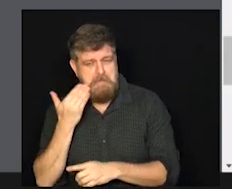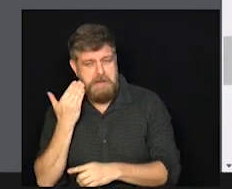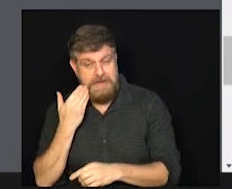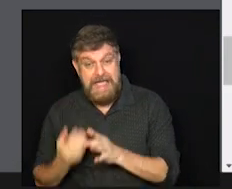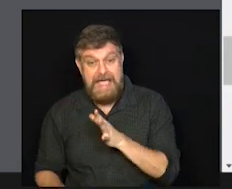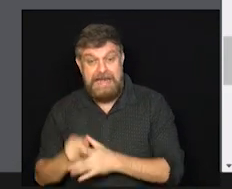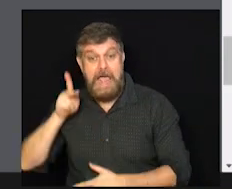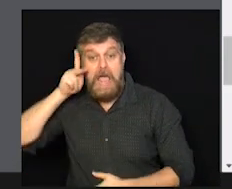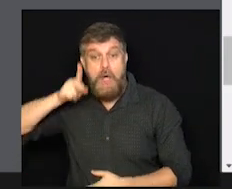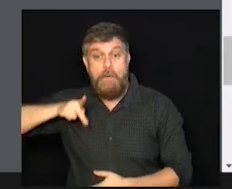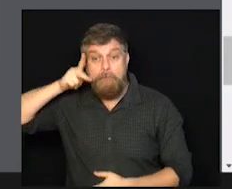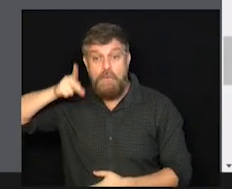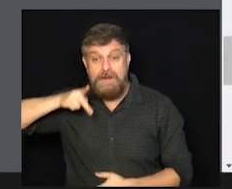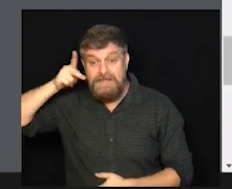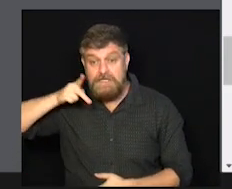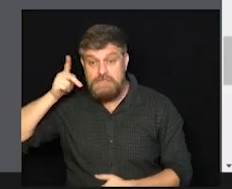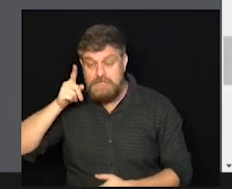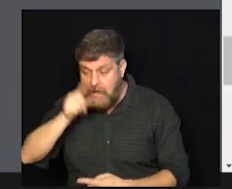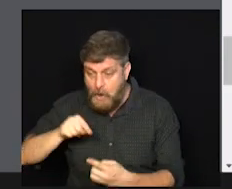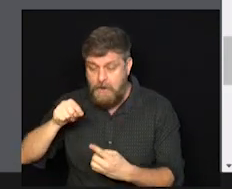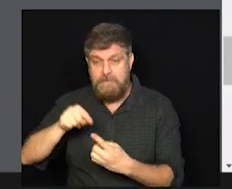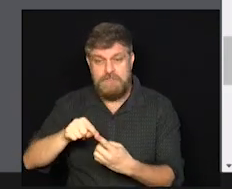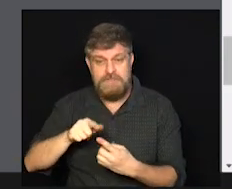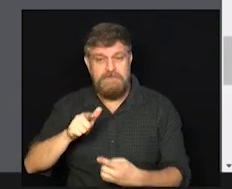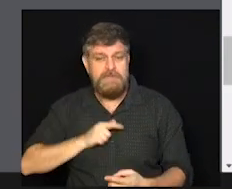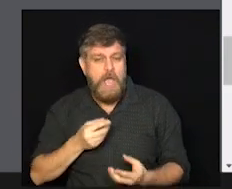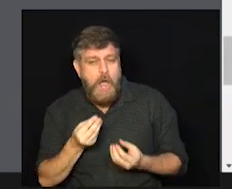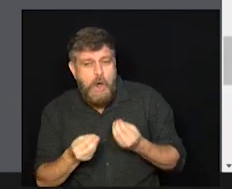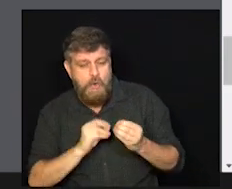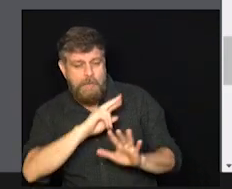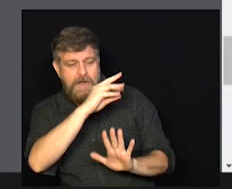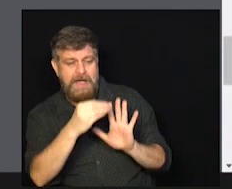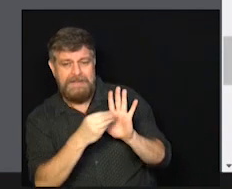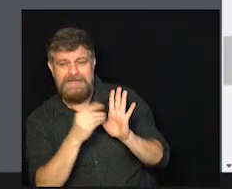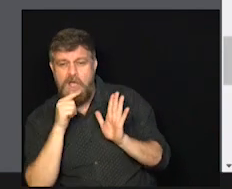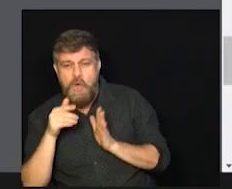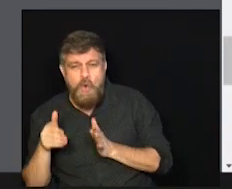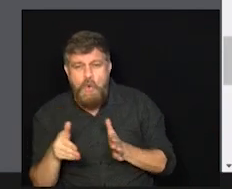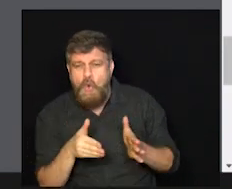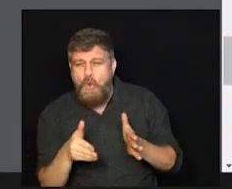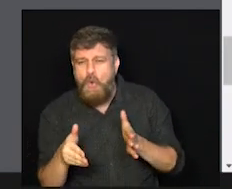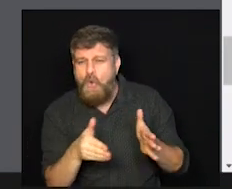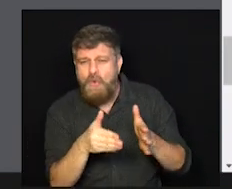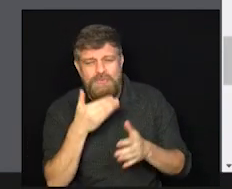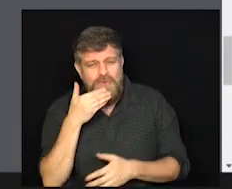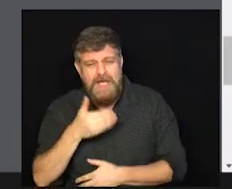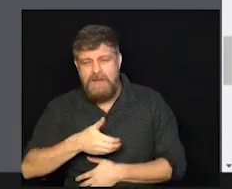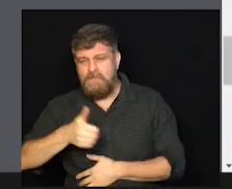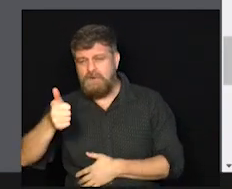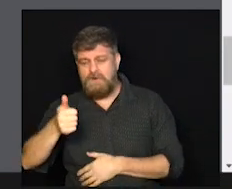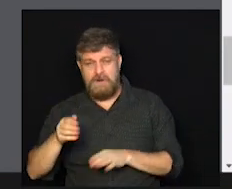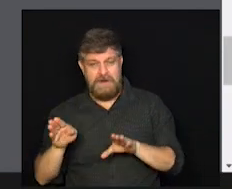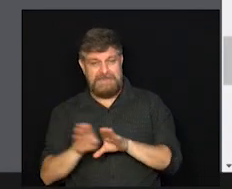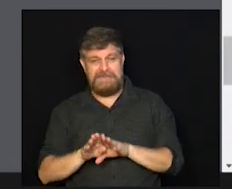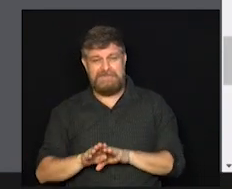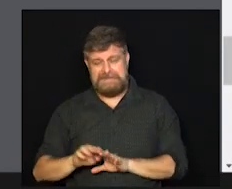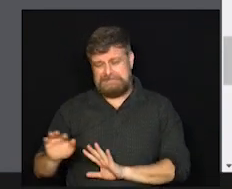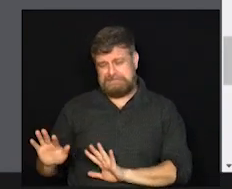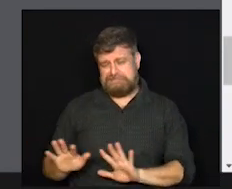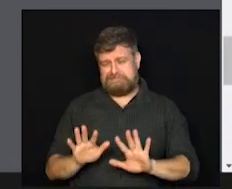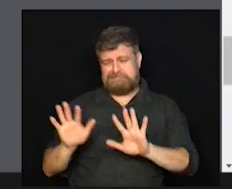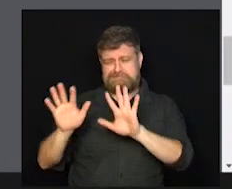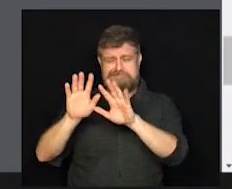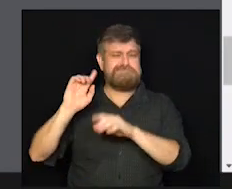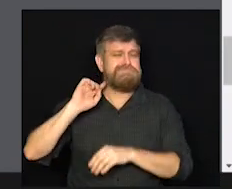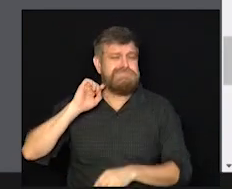construtoras de oportunidades. Vamos tratar melhor a questão ambiental dos córregos, que tem o perigo, a poluição e